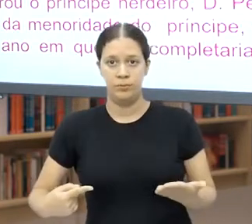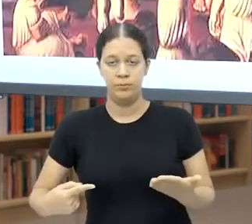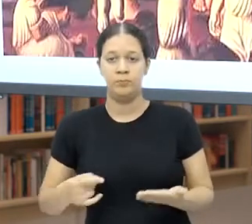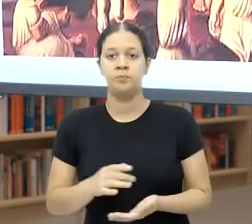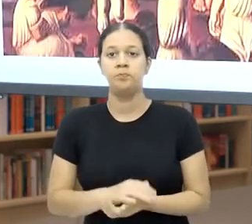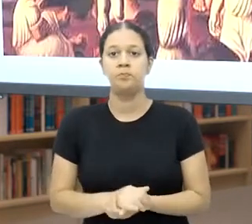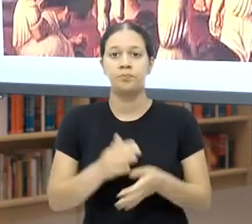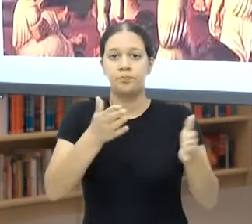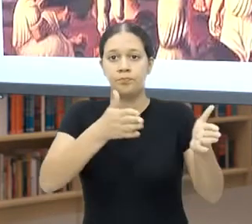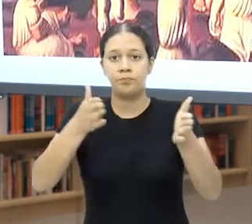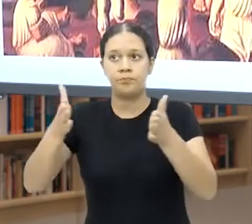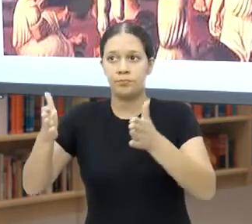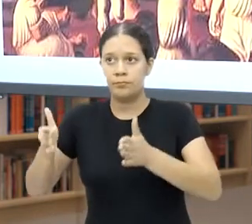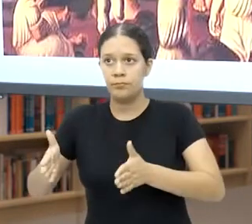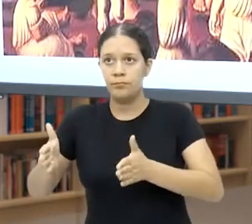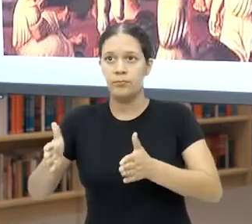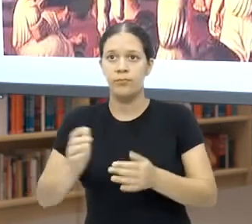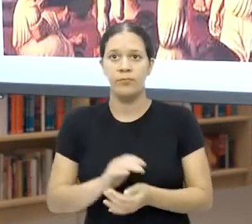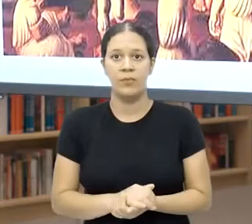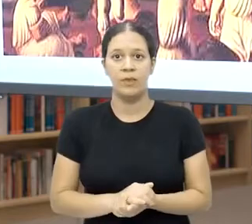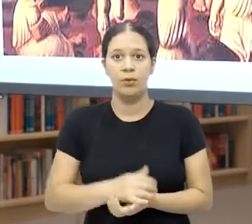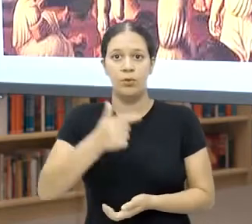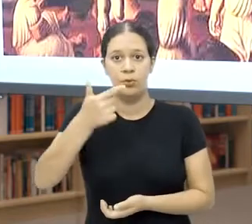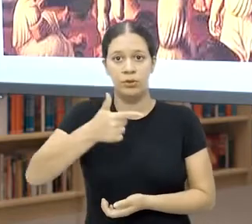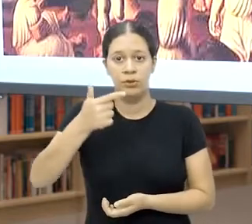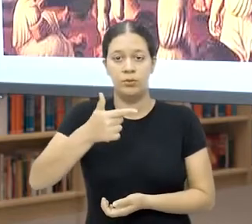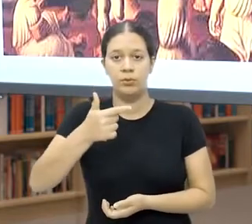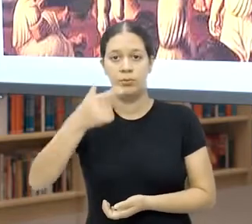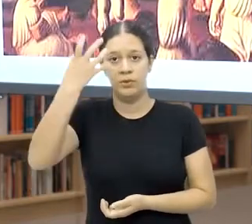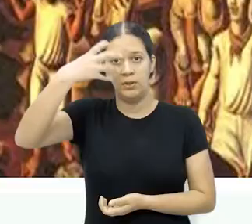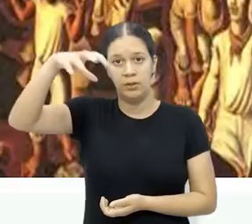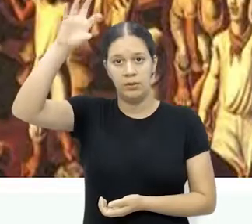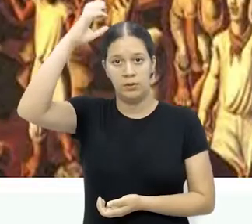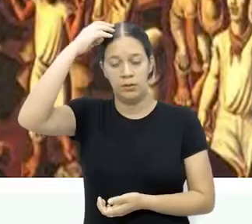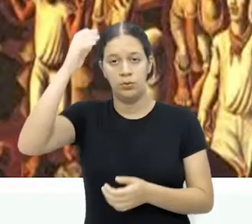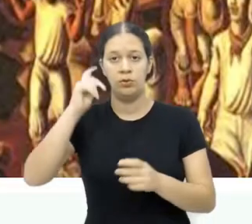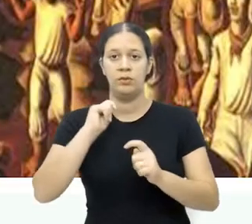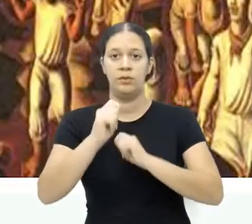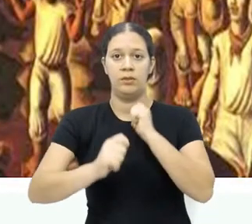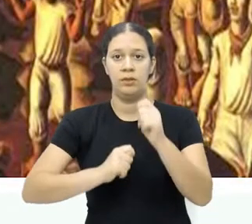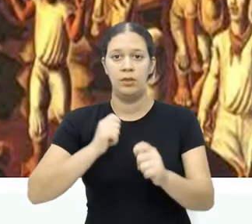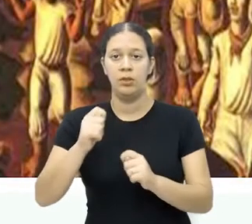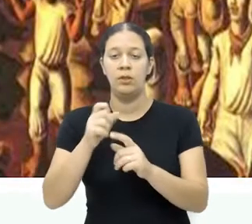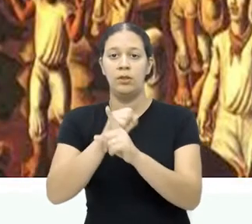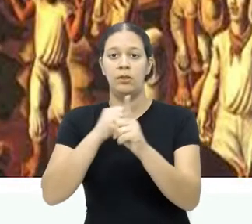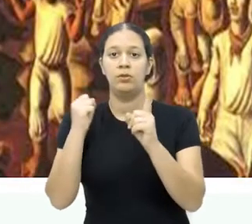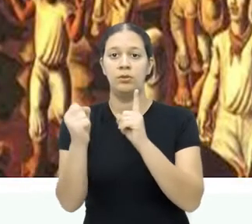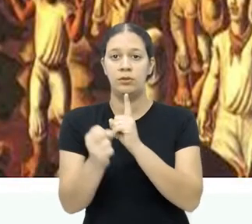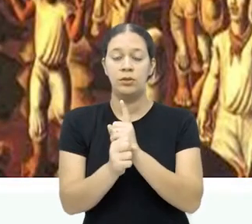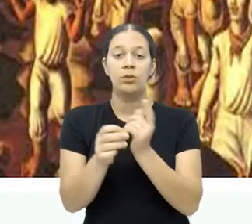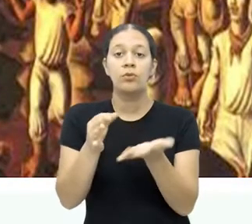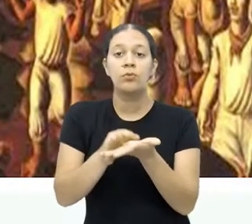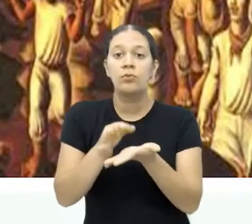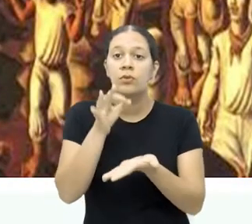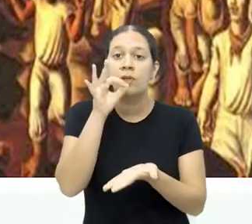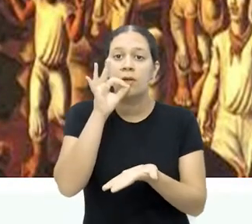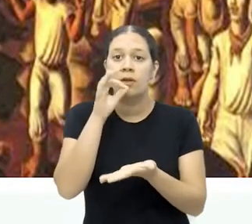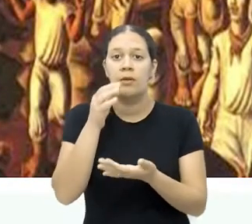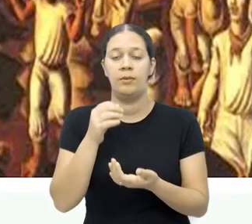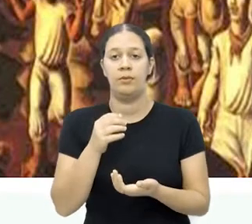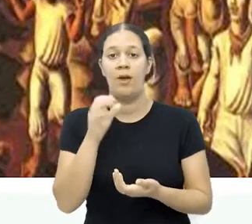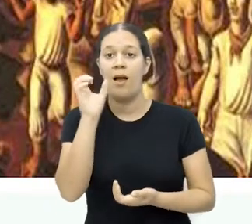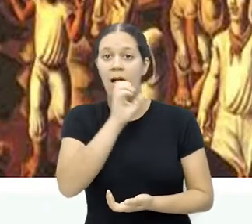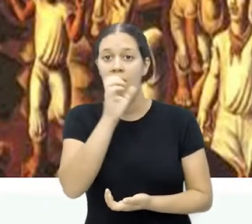Em seguida, o segundo reinado, economia e sociedade do café. Dê uma olhada nessas duas